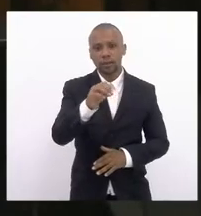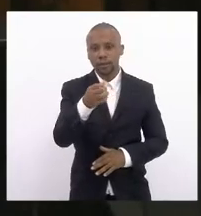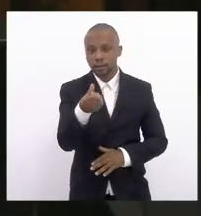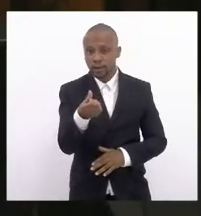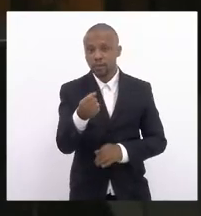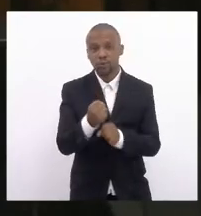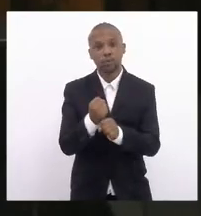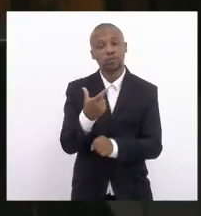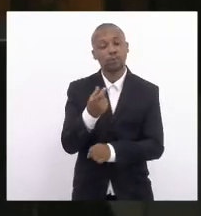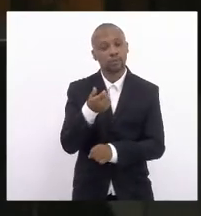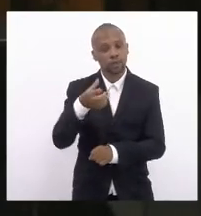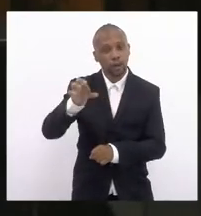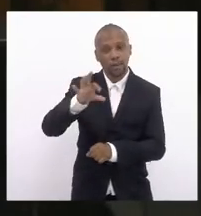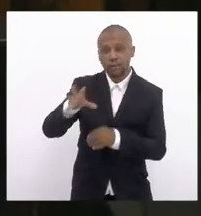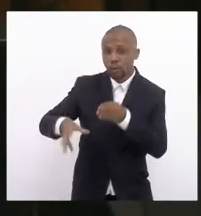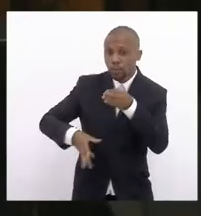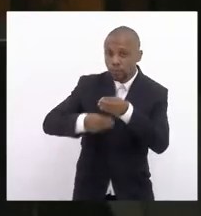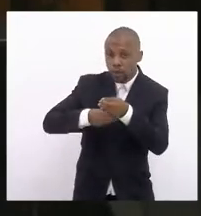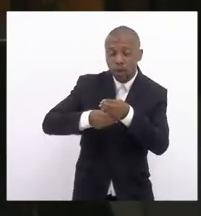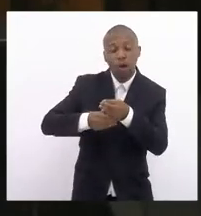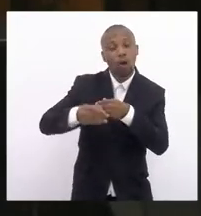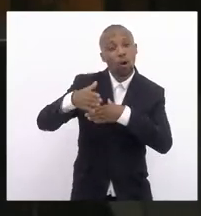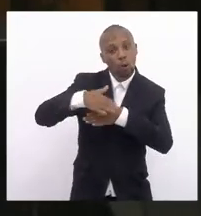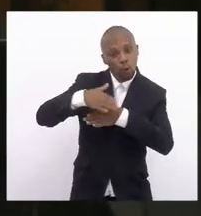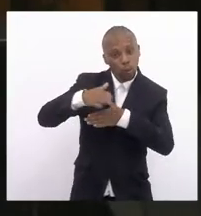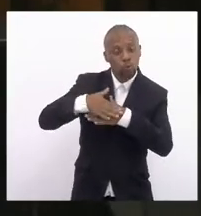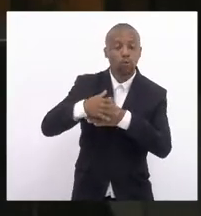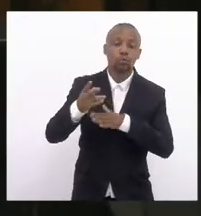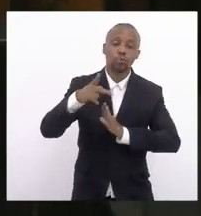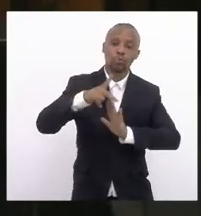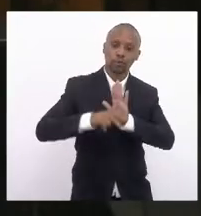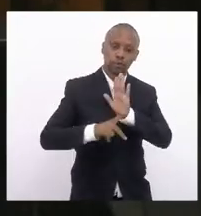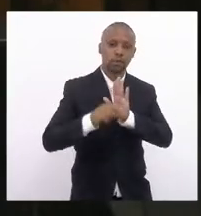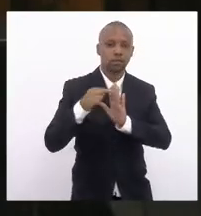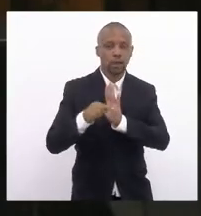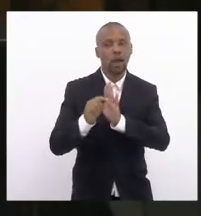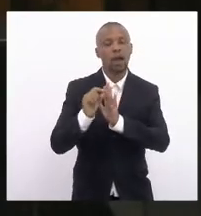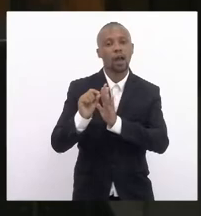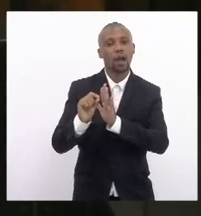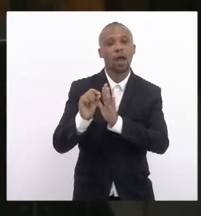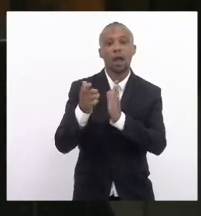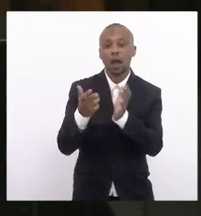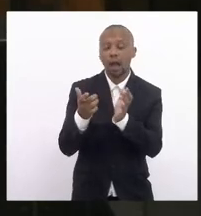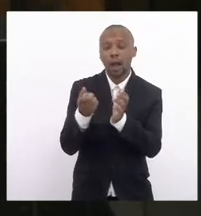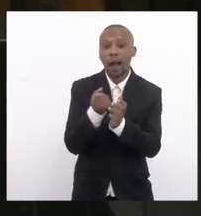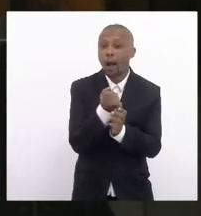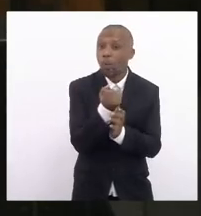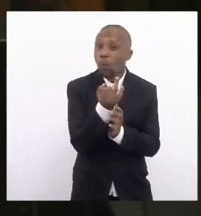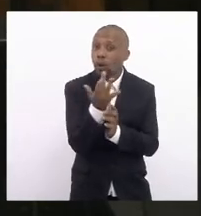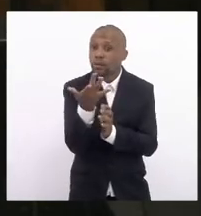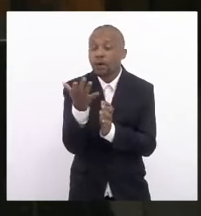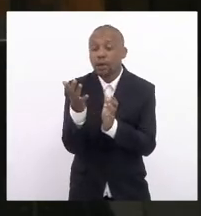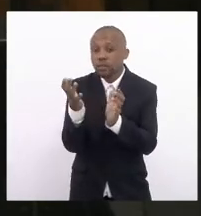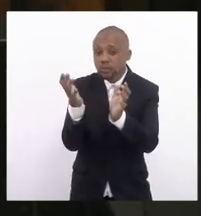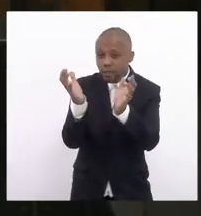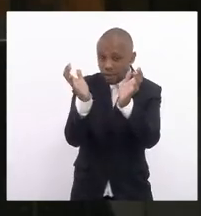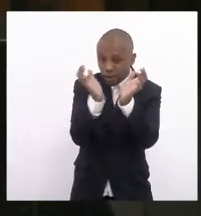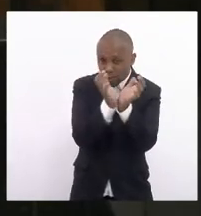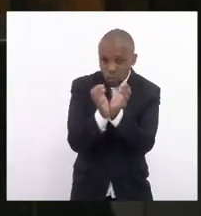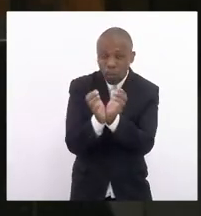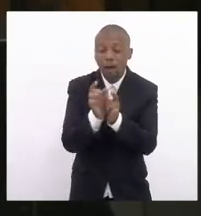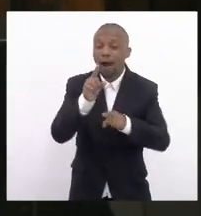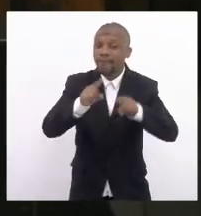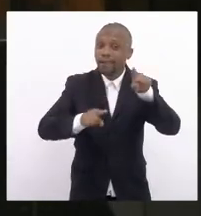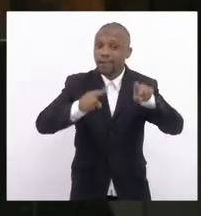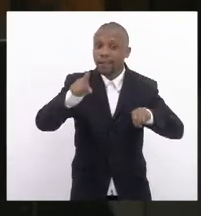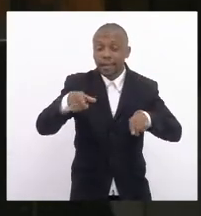1406/2019, e cumprimentar o autor do projeto, que faz uma provocação importante, porque a modulação da turma é uma variável fundamental. Sem